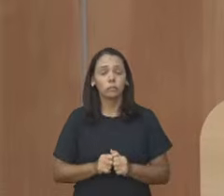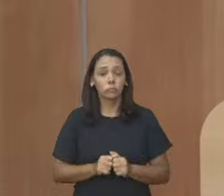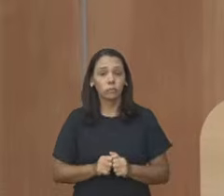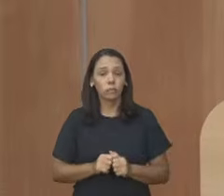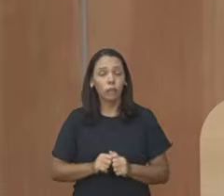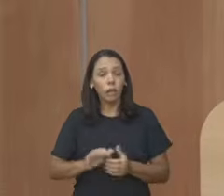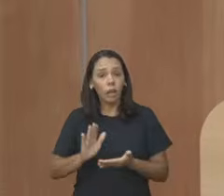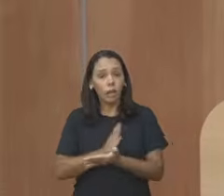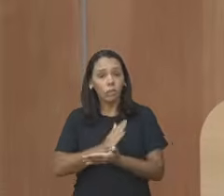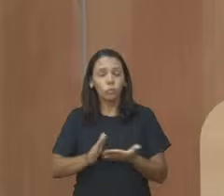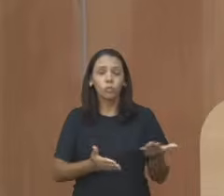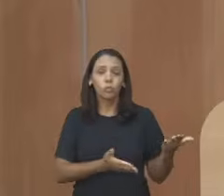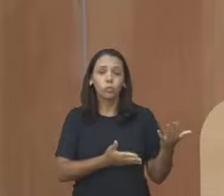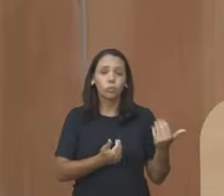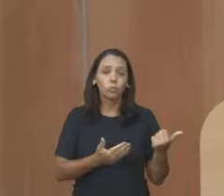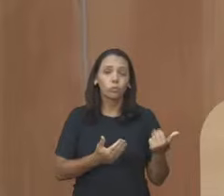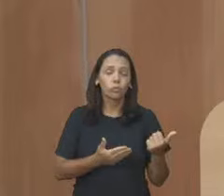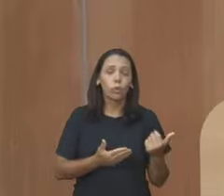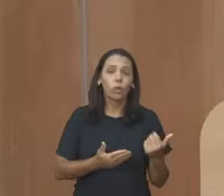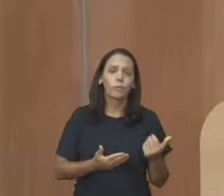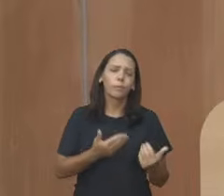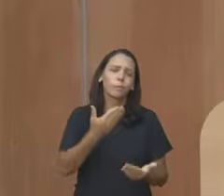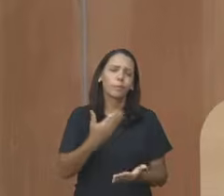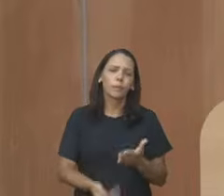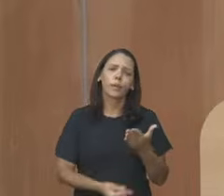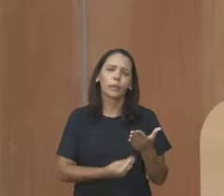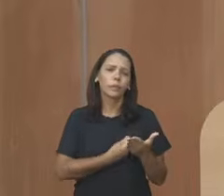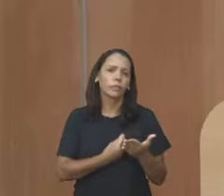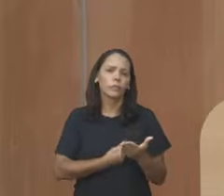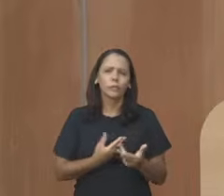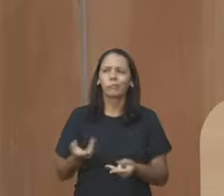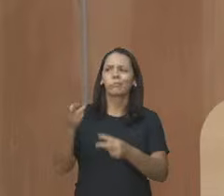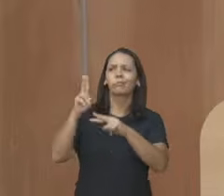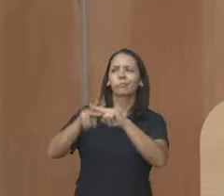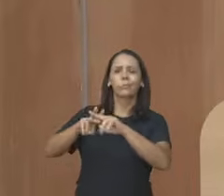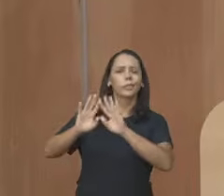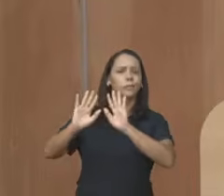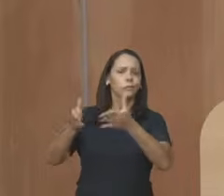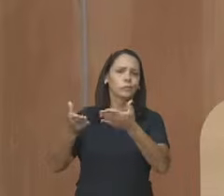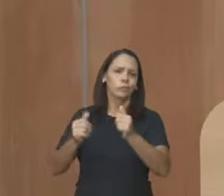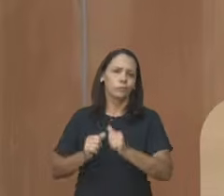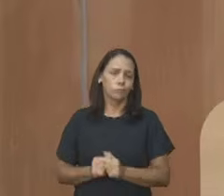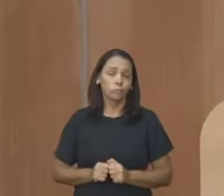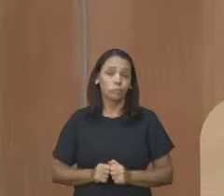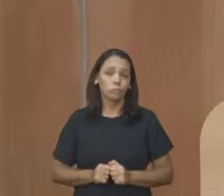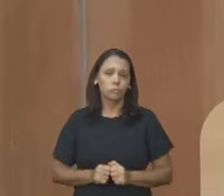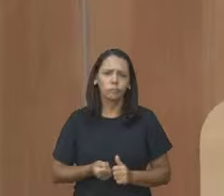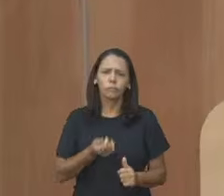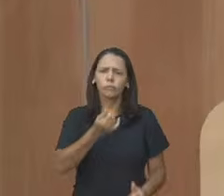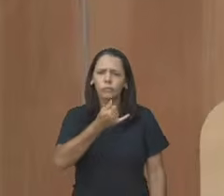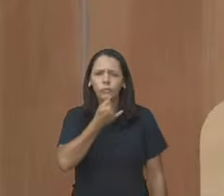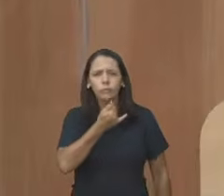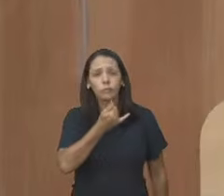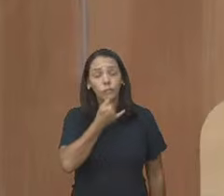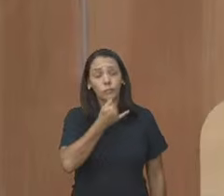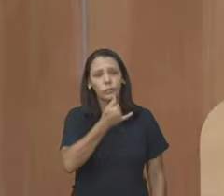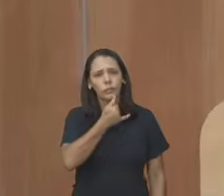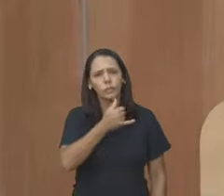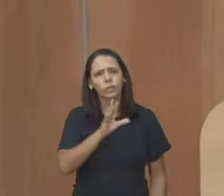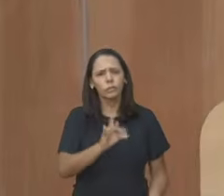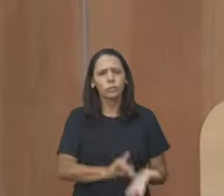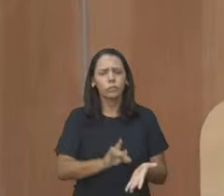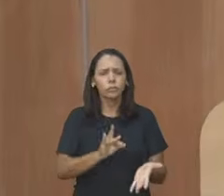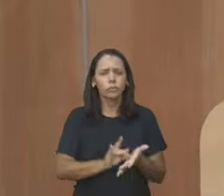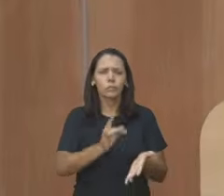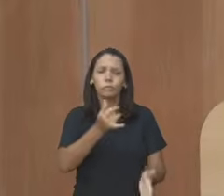Casa, acabam perdendo a própria vida porque são colocados na linha de frente. Isso é triste demais, isso é muito